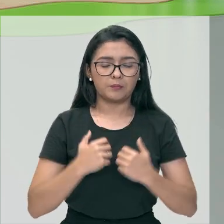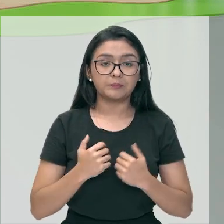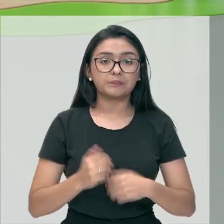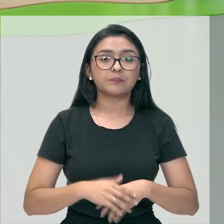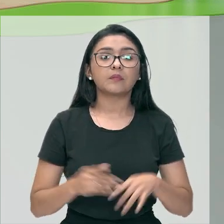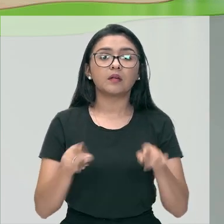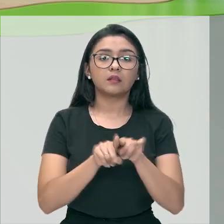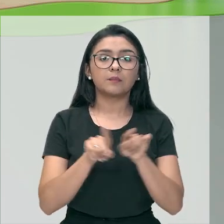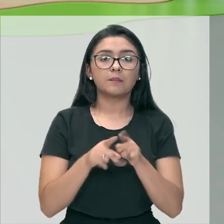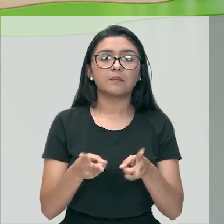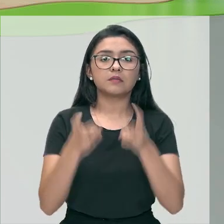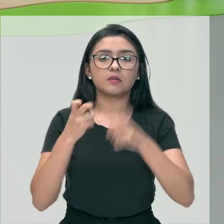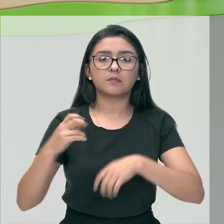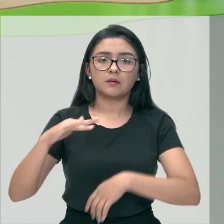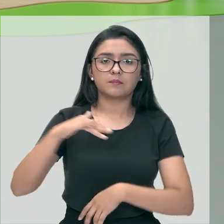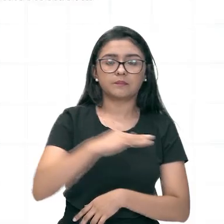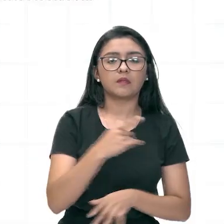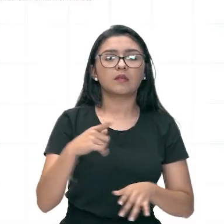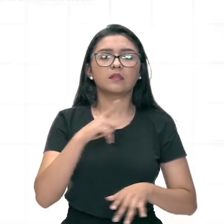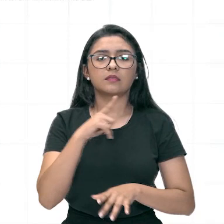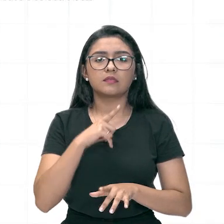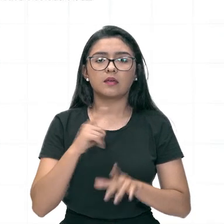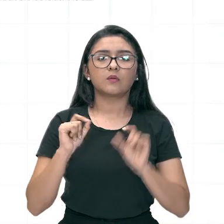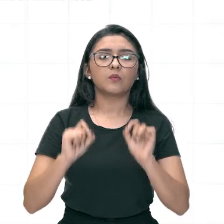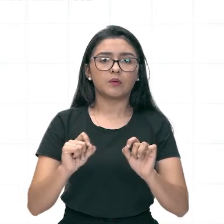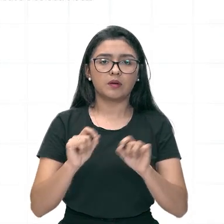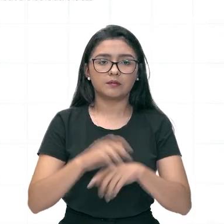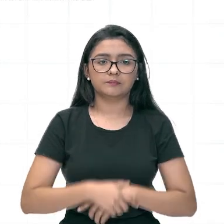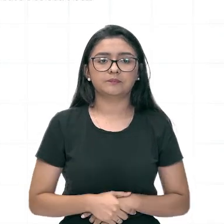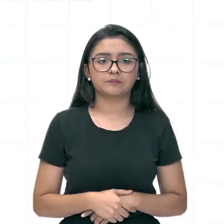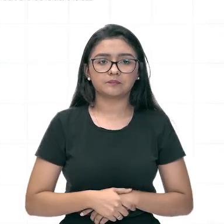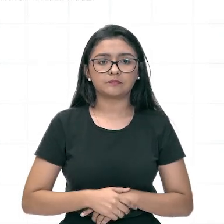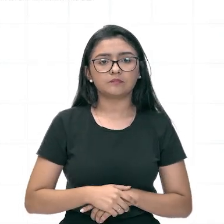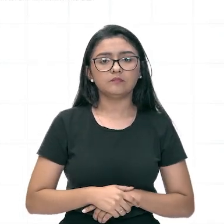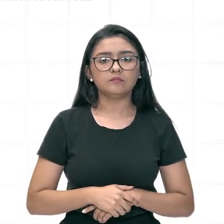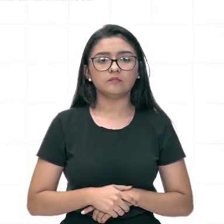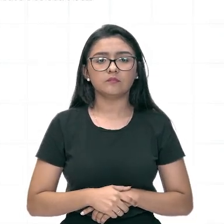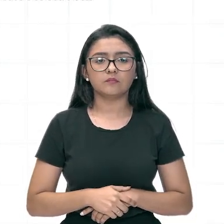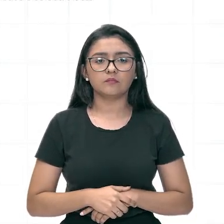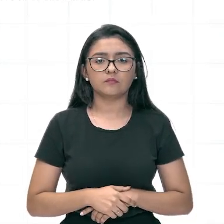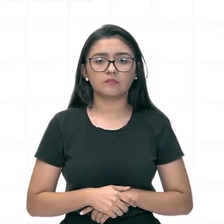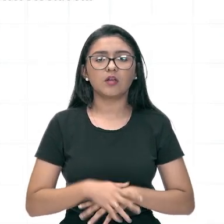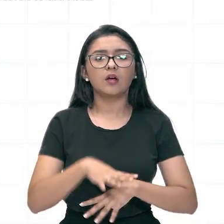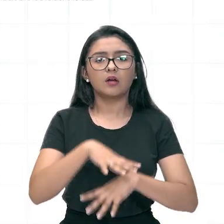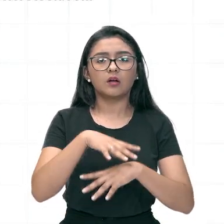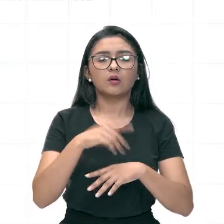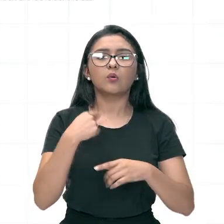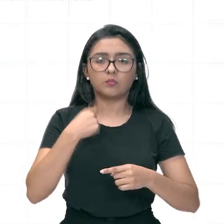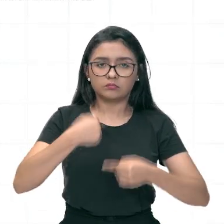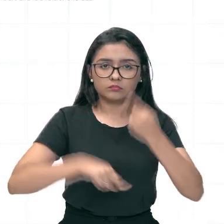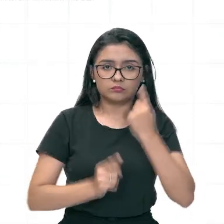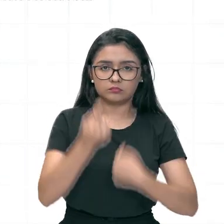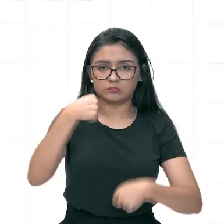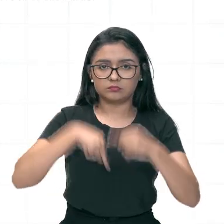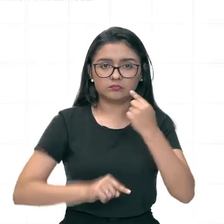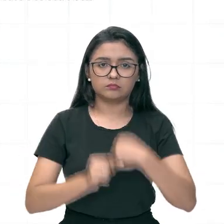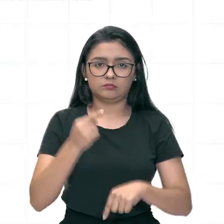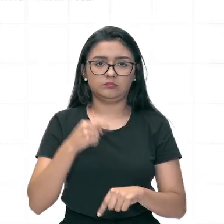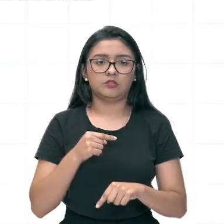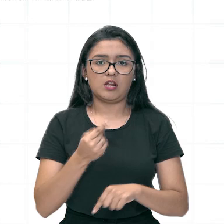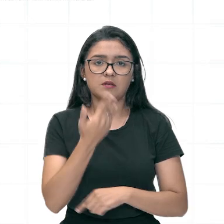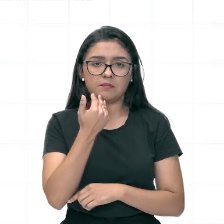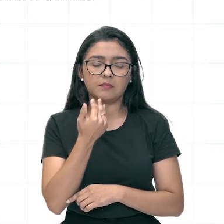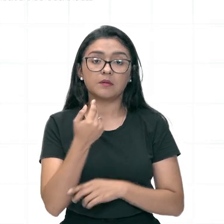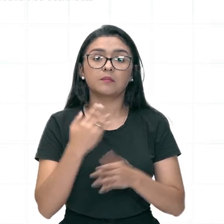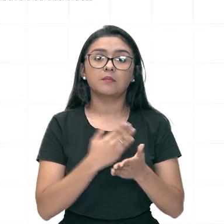disso, a gente observa que os répteis eles possuem um sistema digestório completo. Quando a gente fala que um animal tem sistema digestório completo, né,